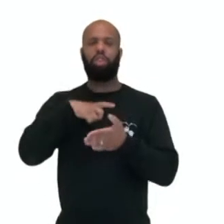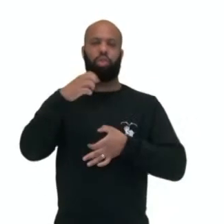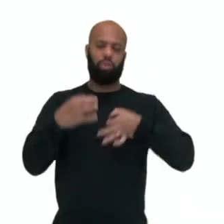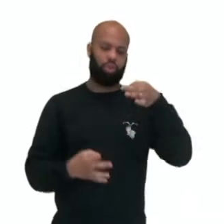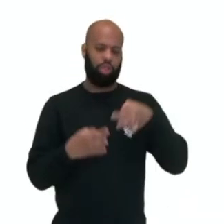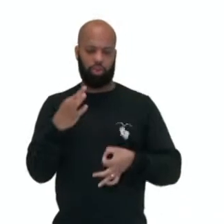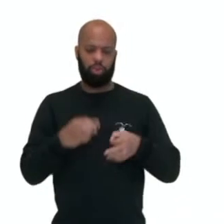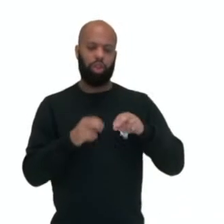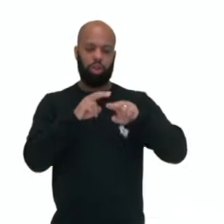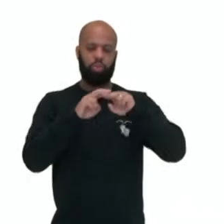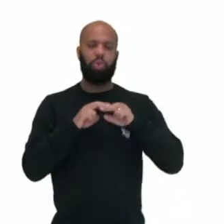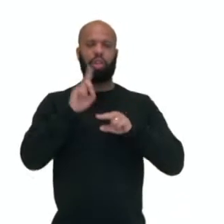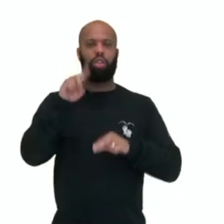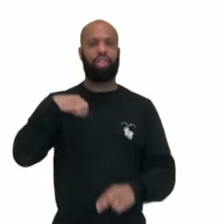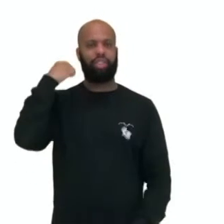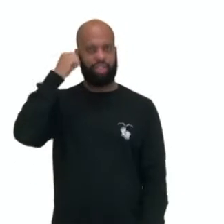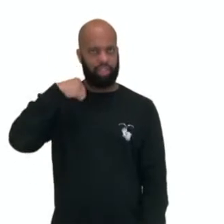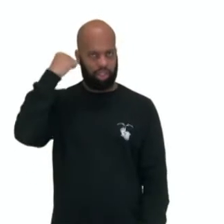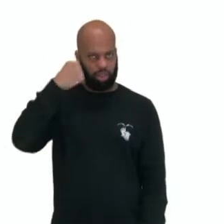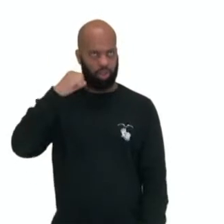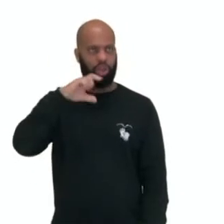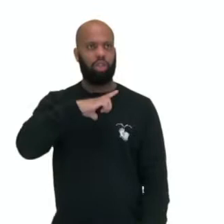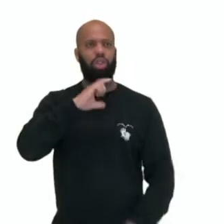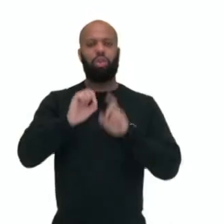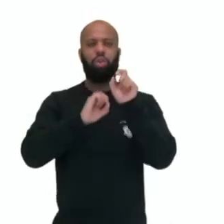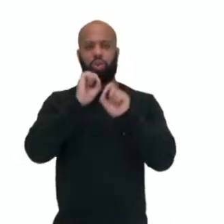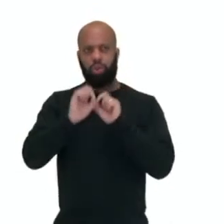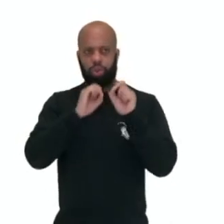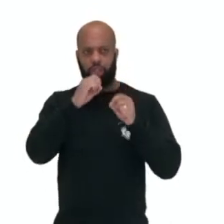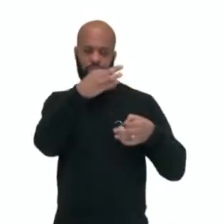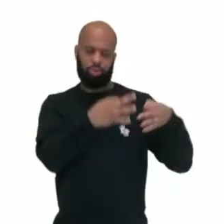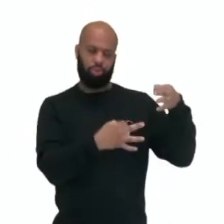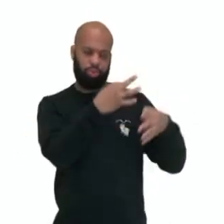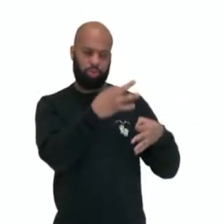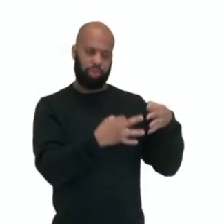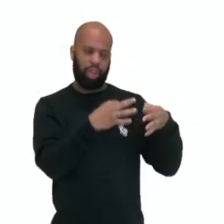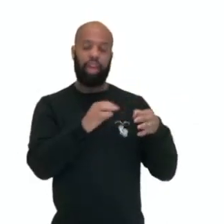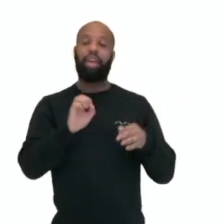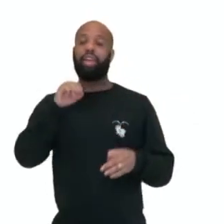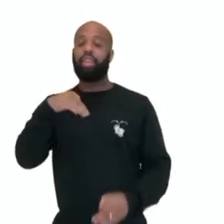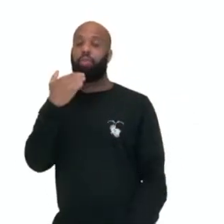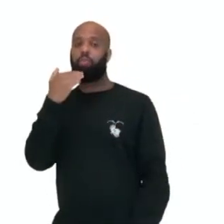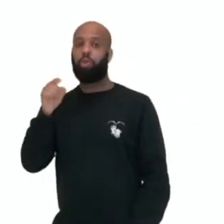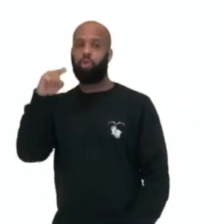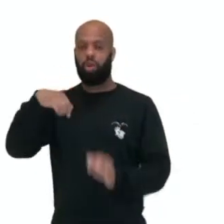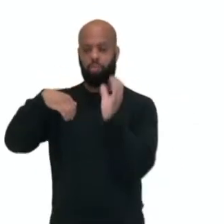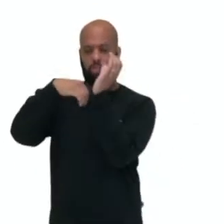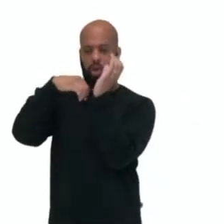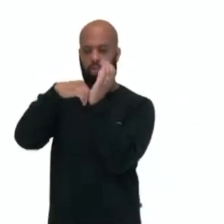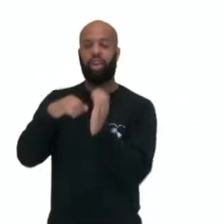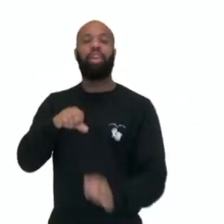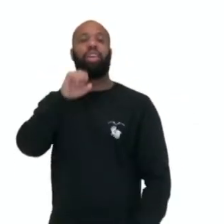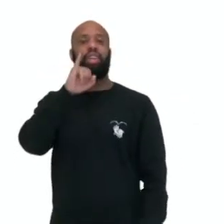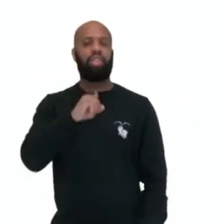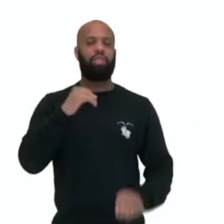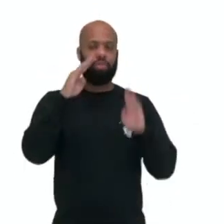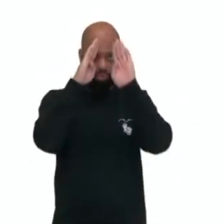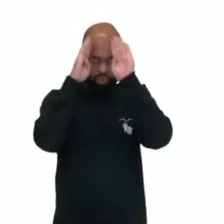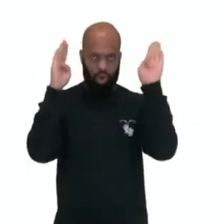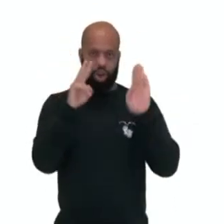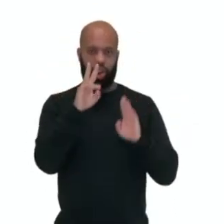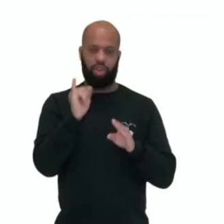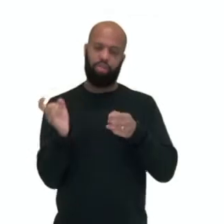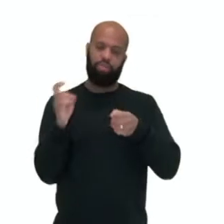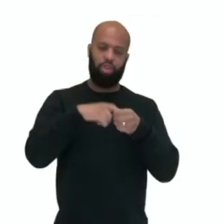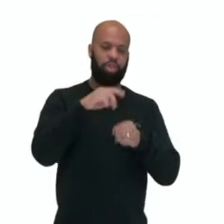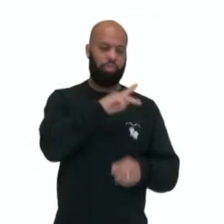pelos senadores. Eles deveriam, então, julgar o processo aberto pela Câmara dos Deputados se o Fernando Collor voltaria a ser